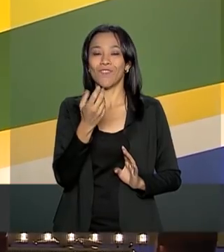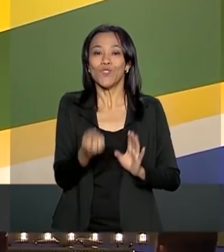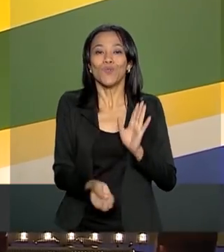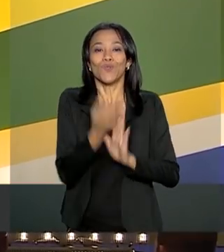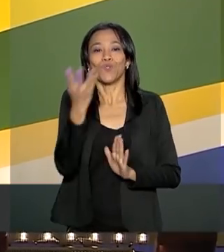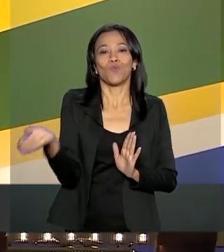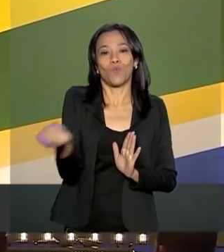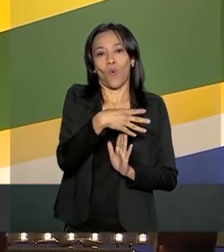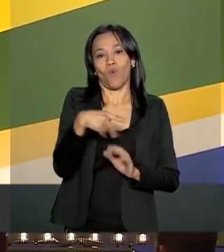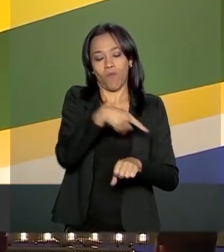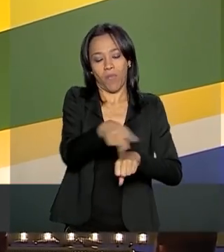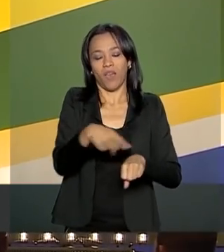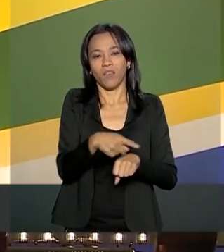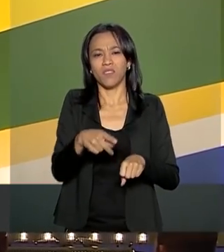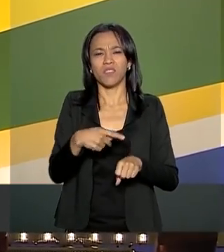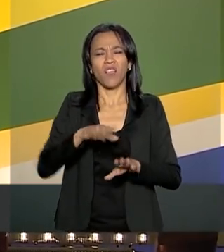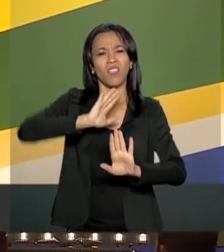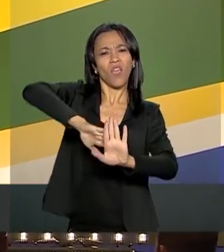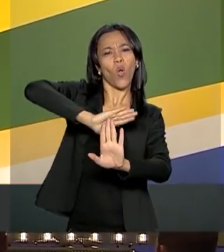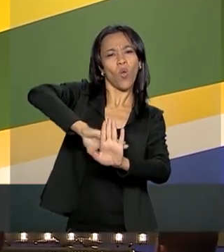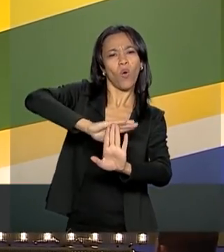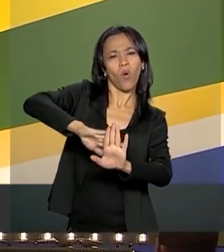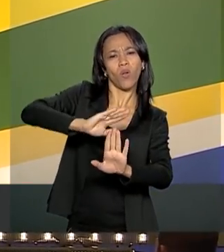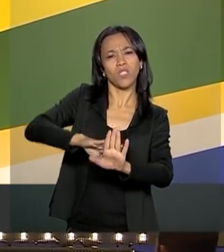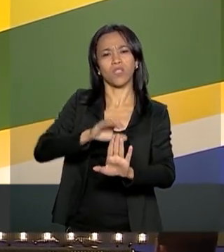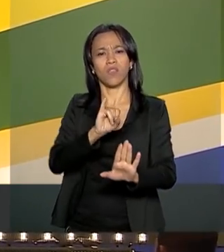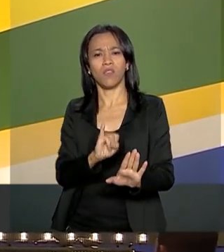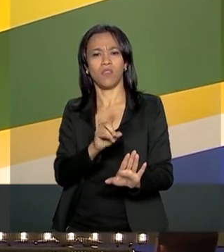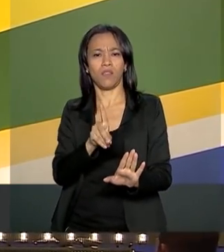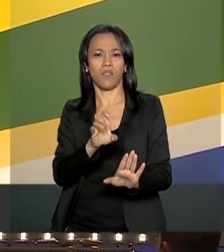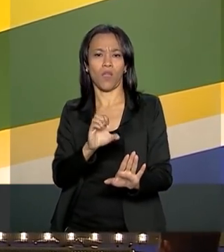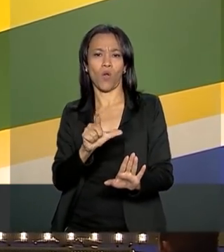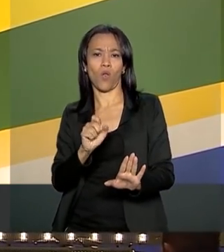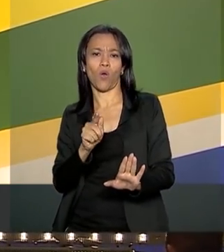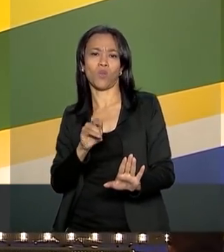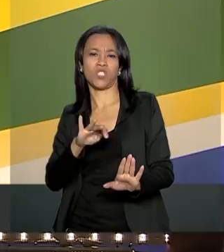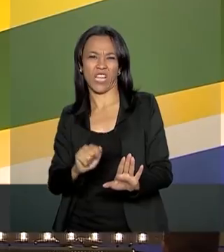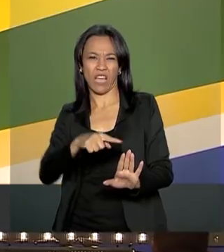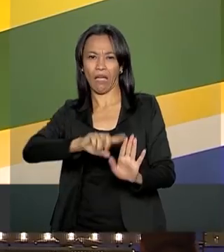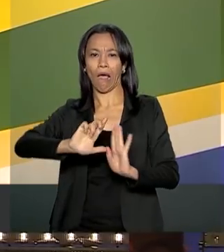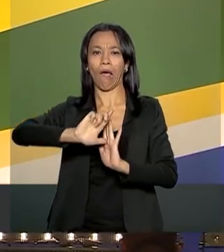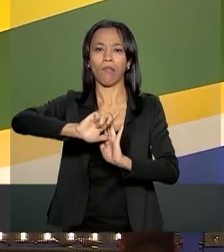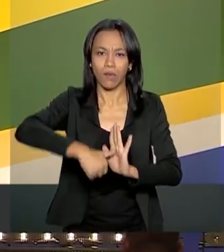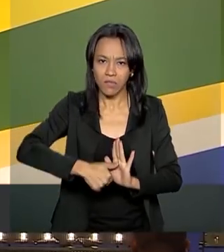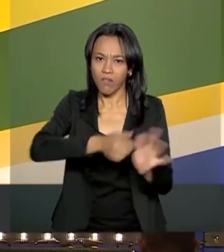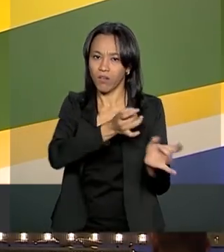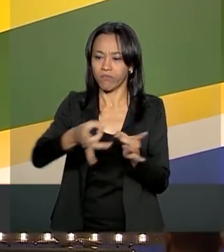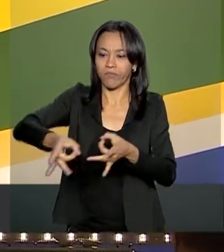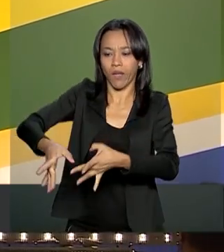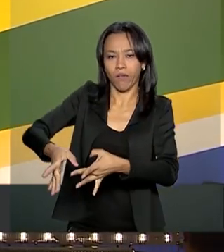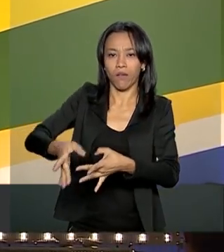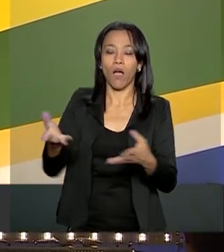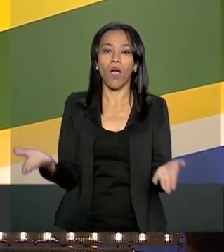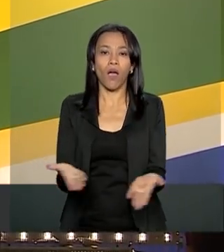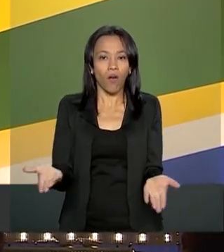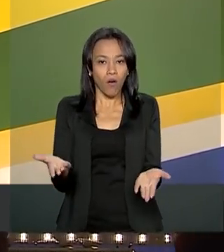Deixou-se de lado a questão ideológica que nos atrasava, e muito. Estamos fazendo a nossa